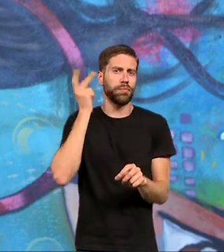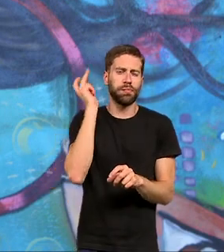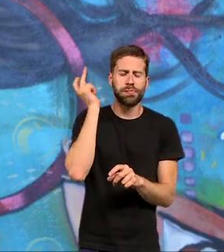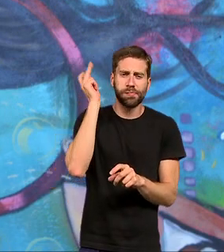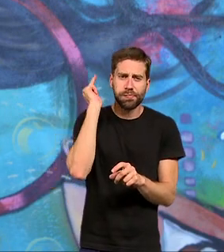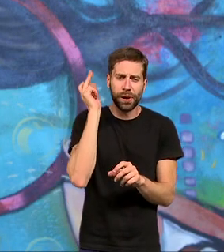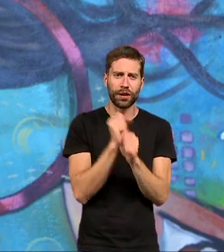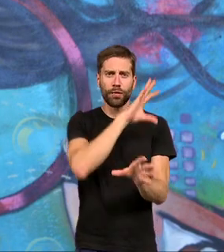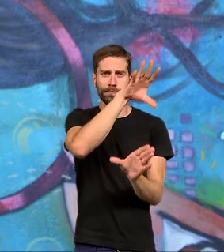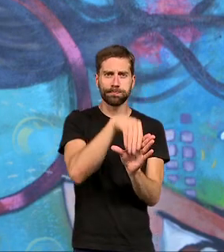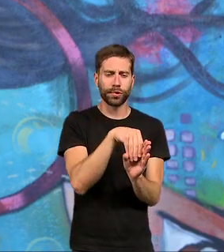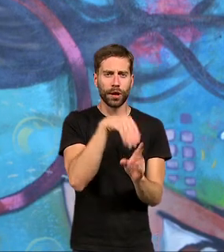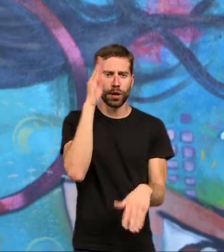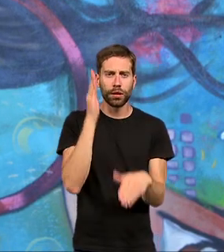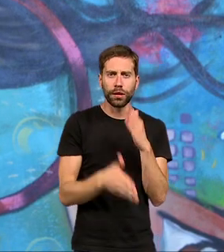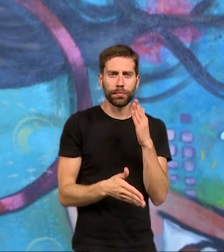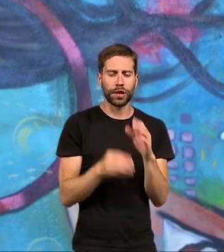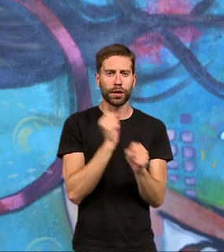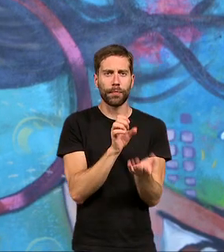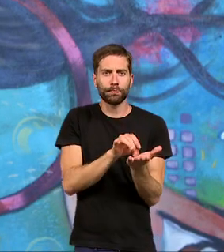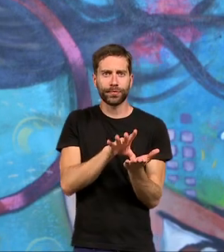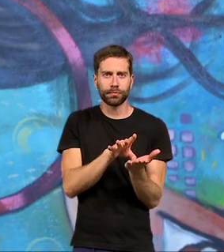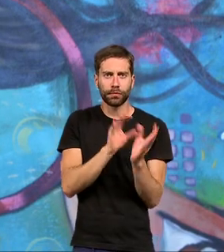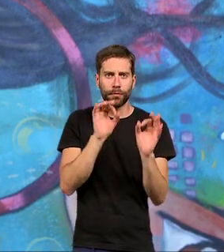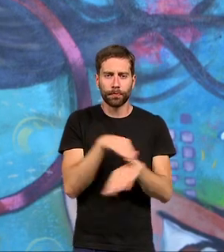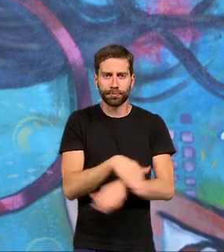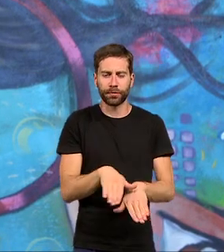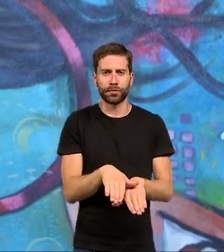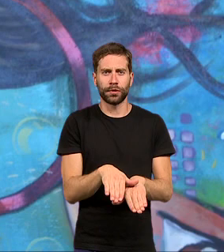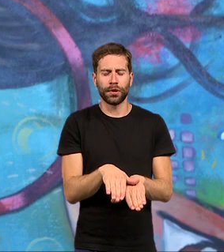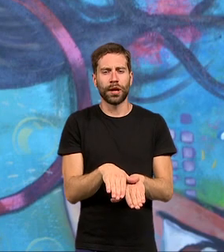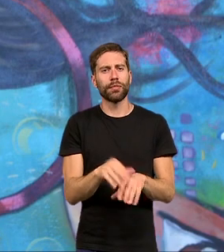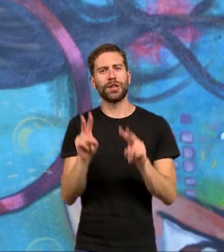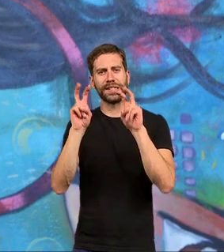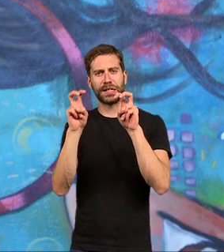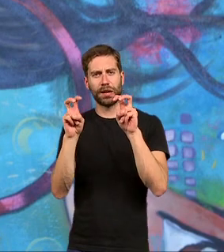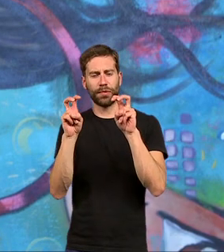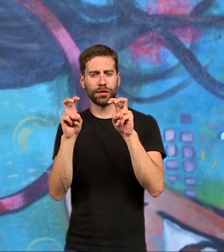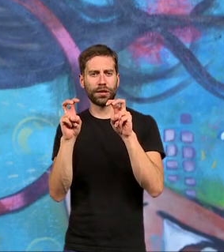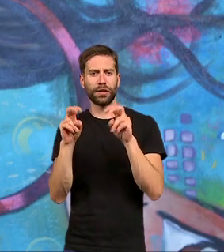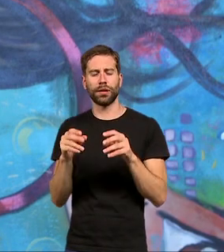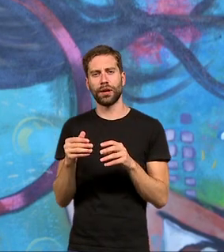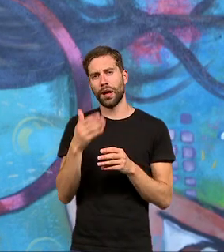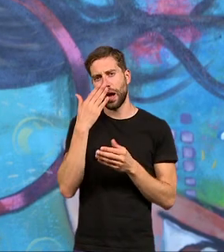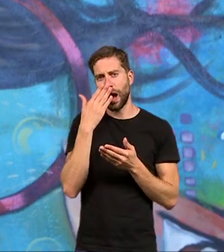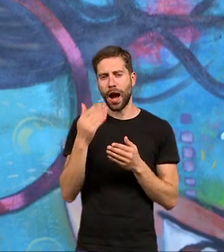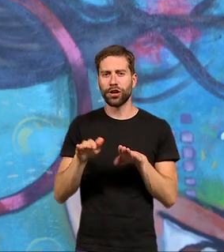há muitos anos e que de repente perderam os empregos. E este tema sem chão achei